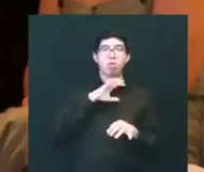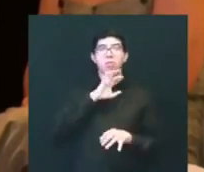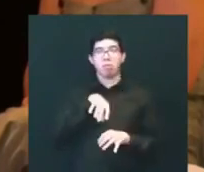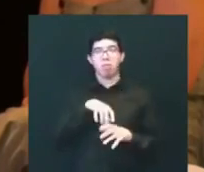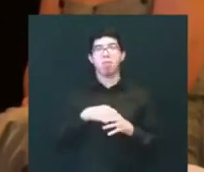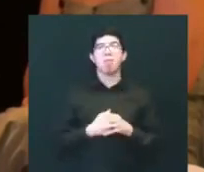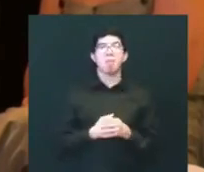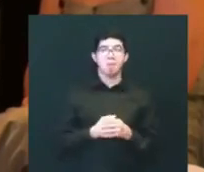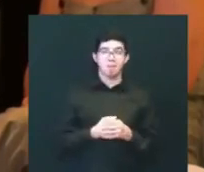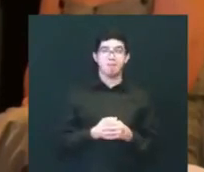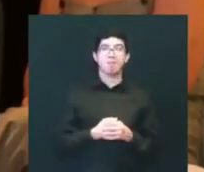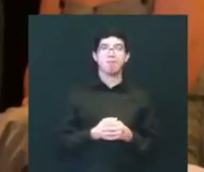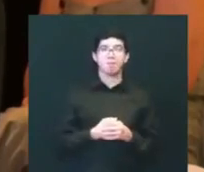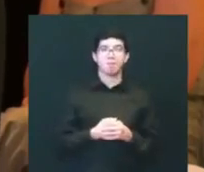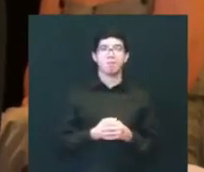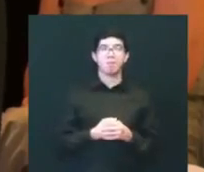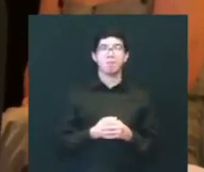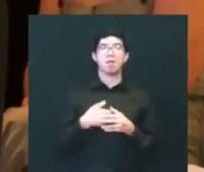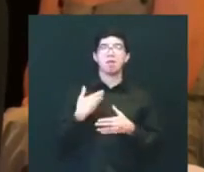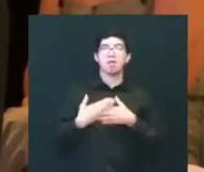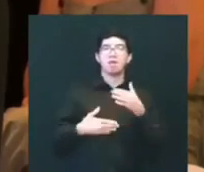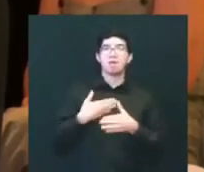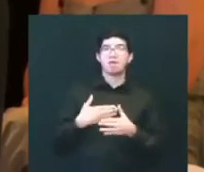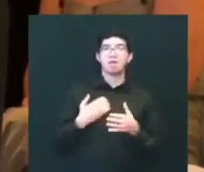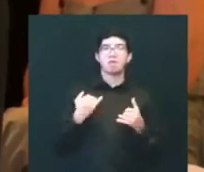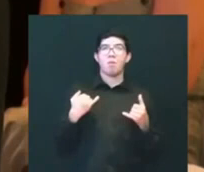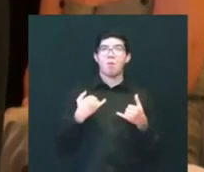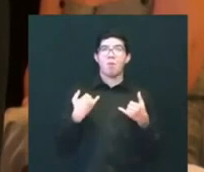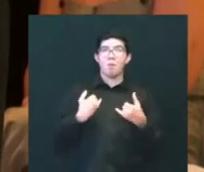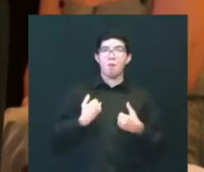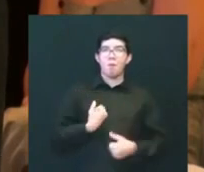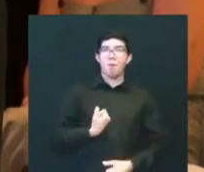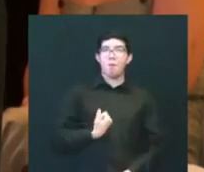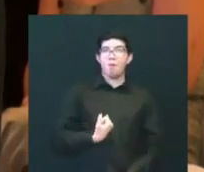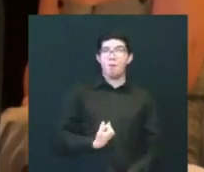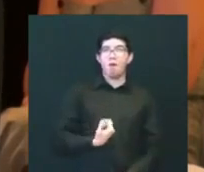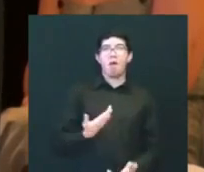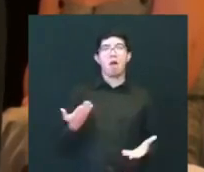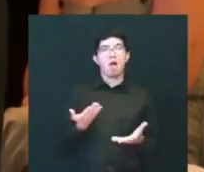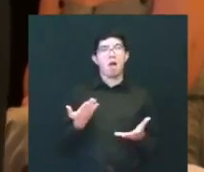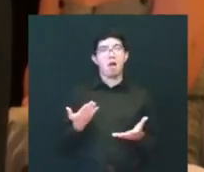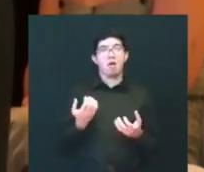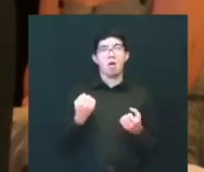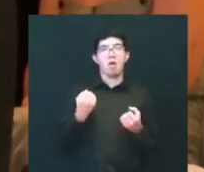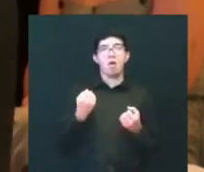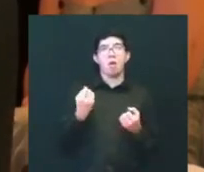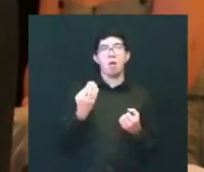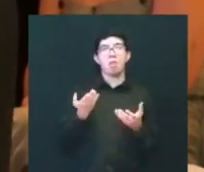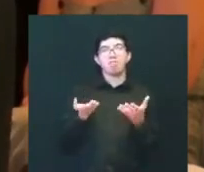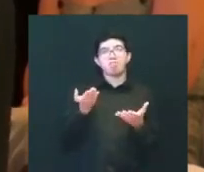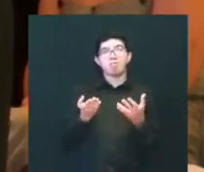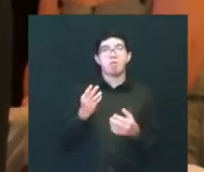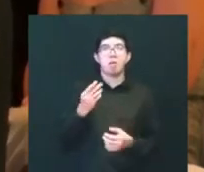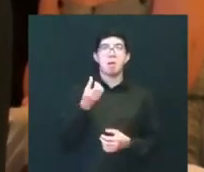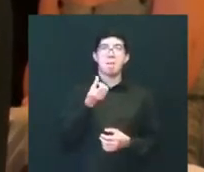do tempo eu comecei a sentir que eu estava perdendo peso. E hoje eu estou com 67 e diminuindo. Tem dia que eu